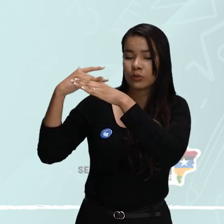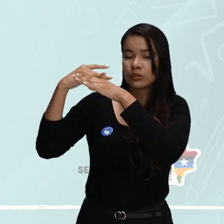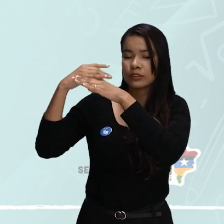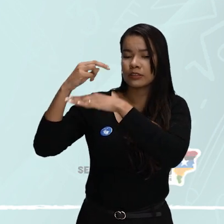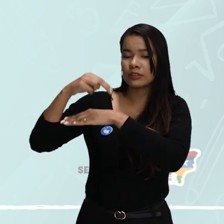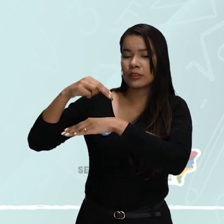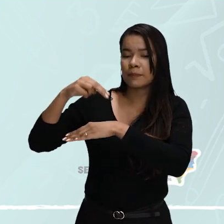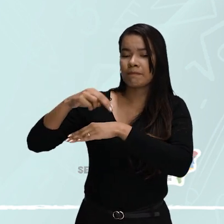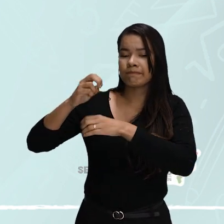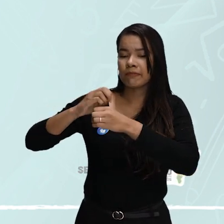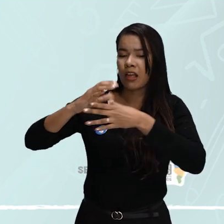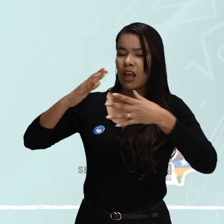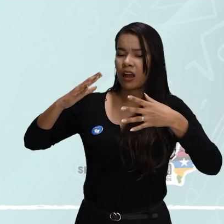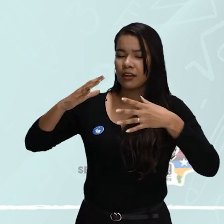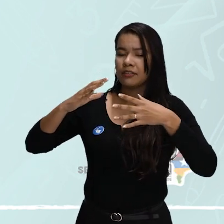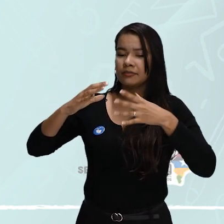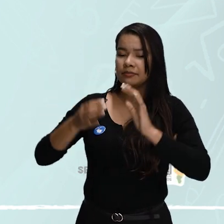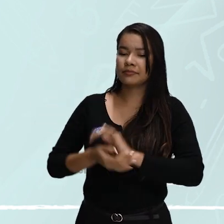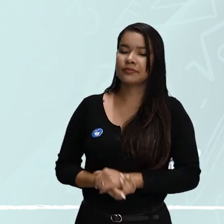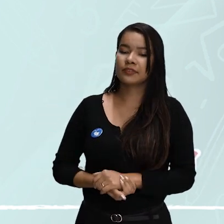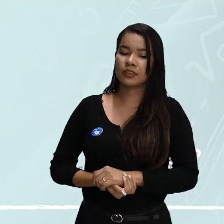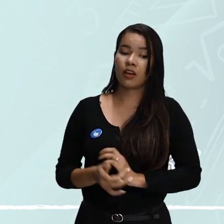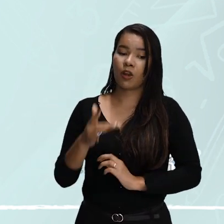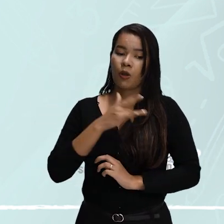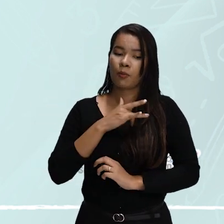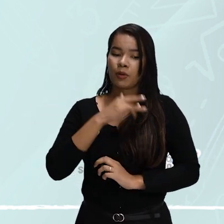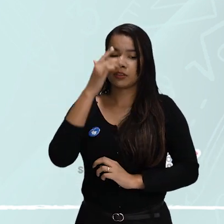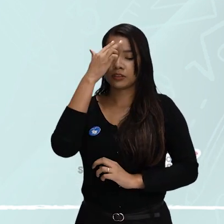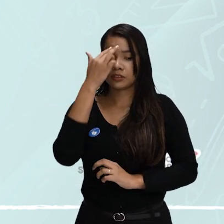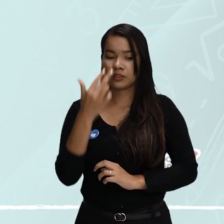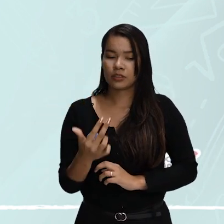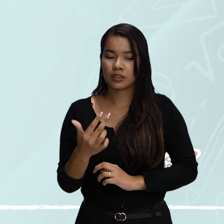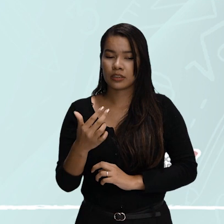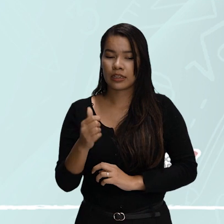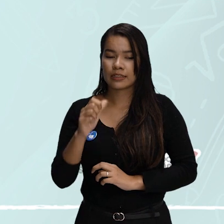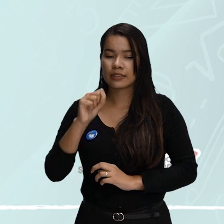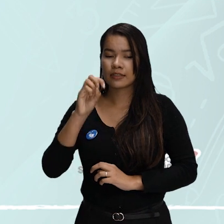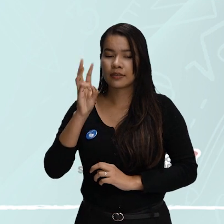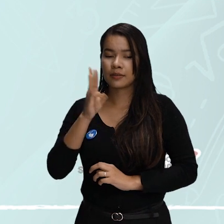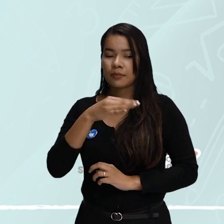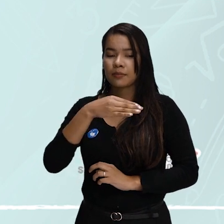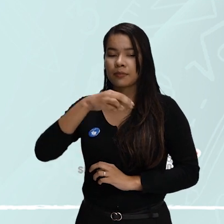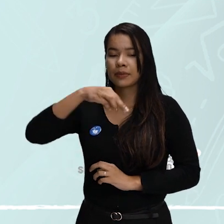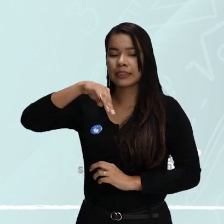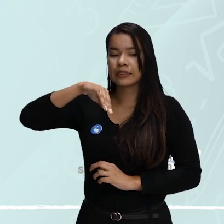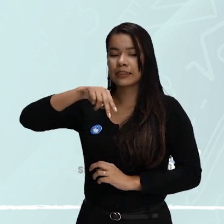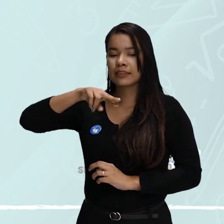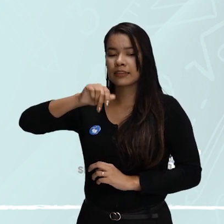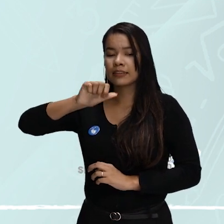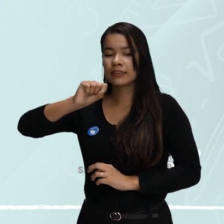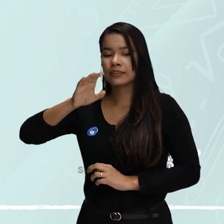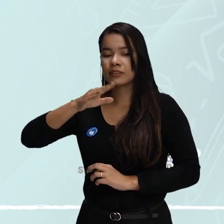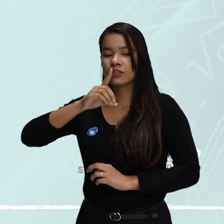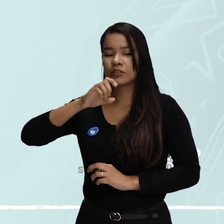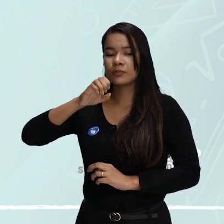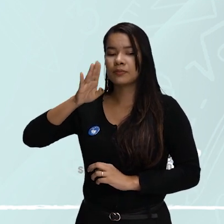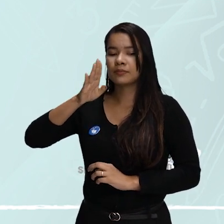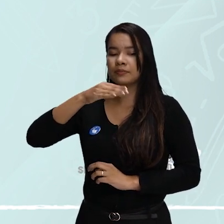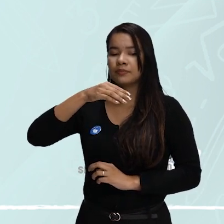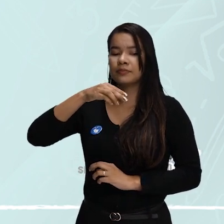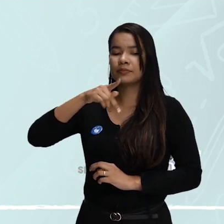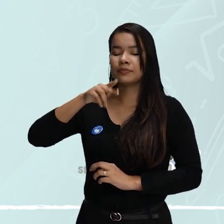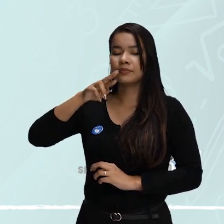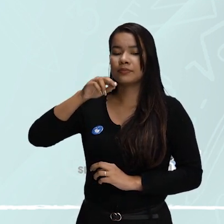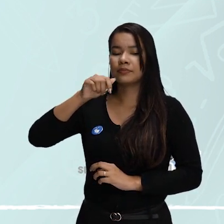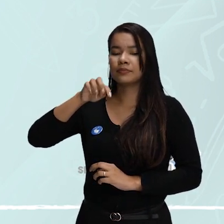nacionalismo exacerbado. São romances históricos. As Minas de Prata e Guerra dos Mascates, de